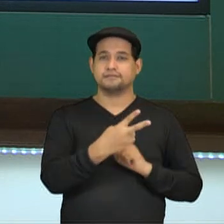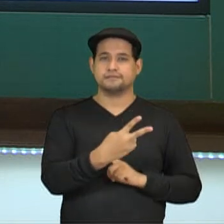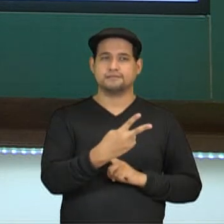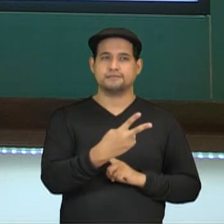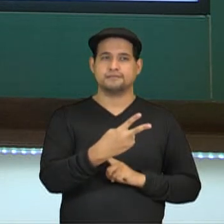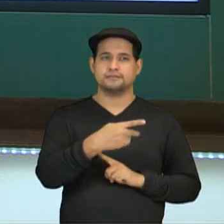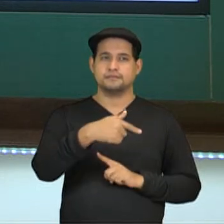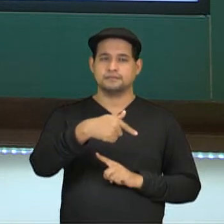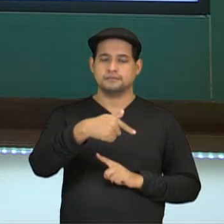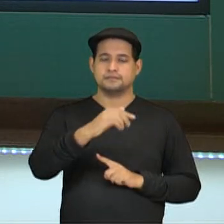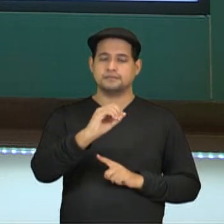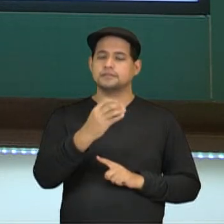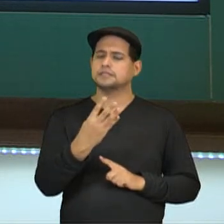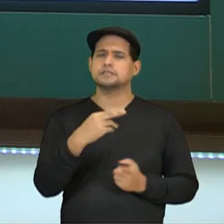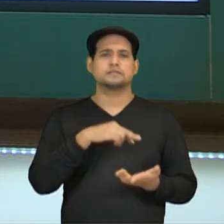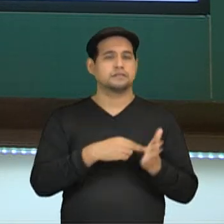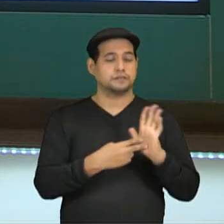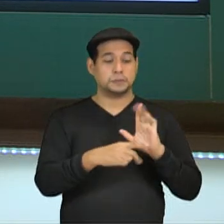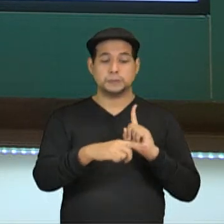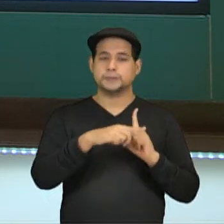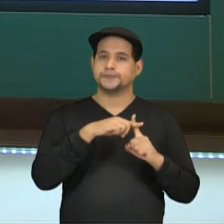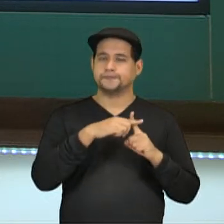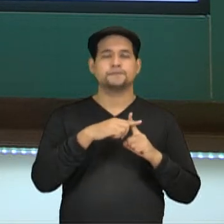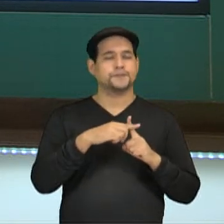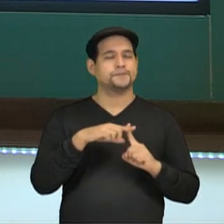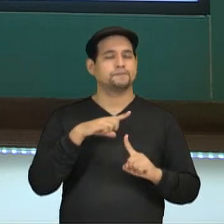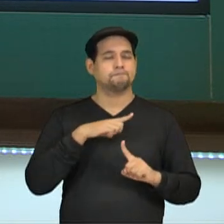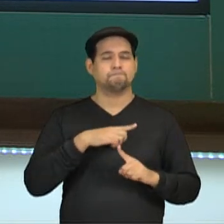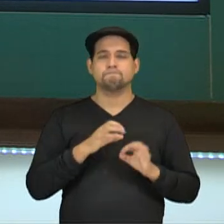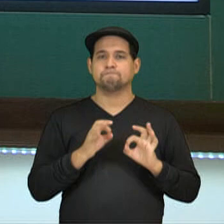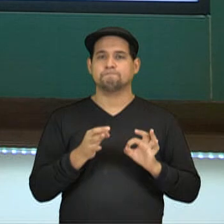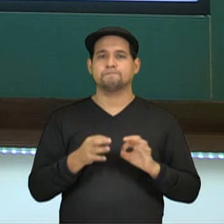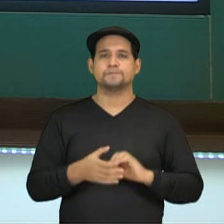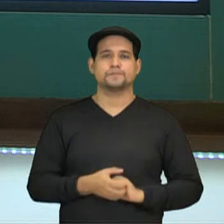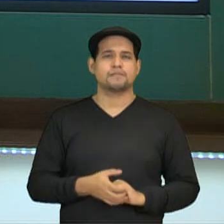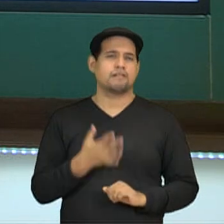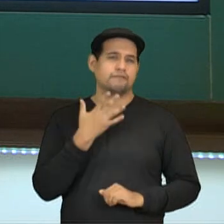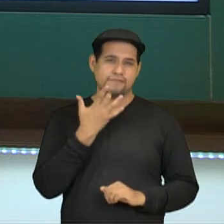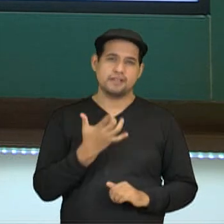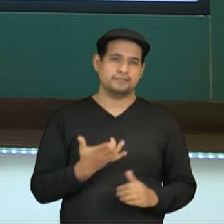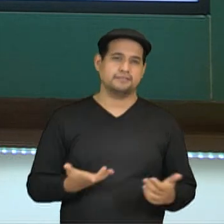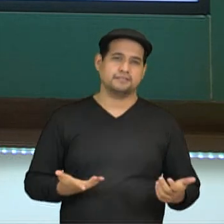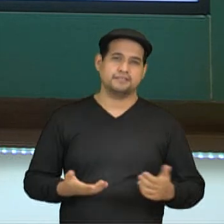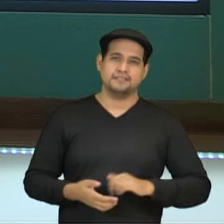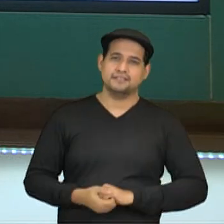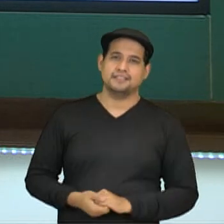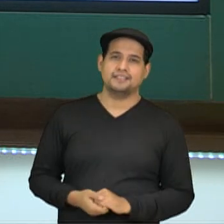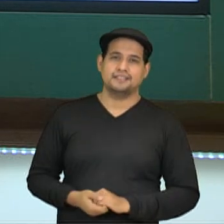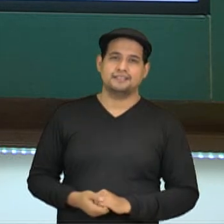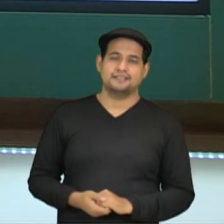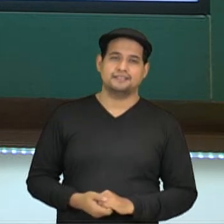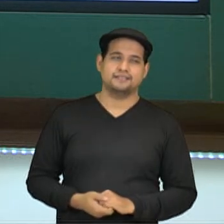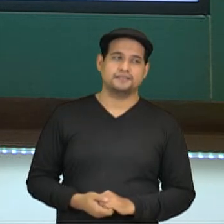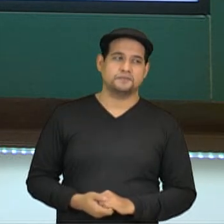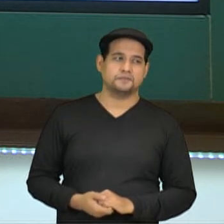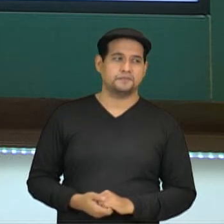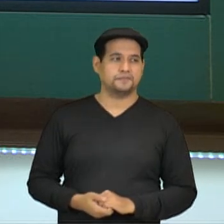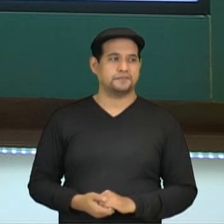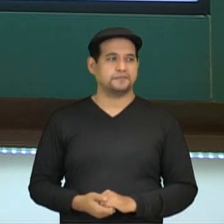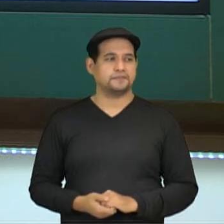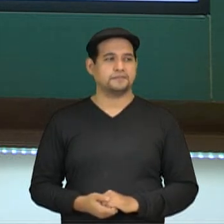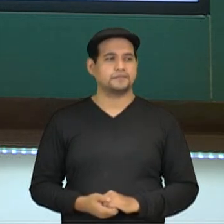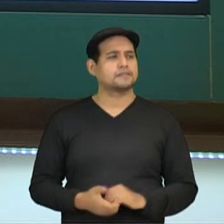2.704 é positivo, logo essa equação tem solução. Moleza, não falei que era moleza? Facilzinho,